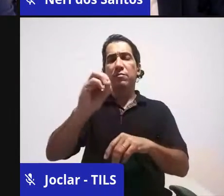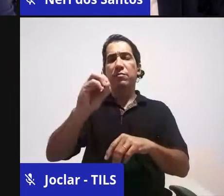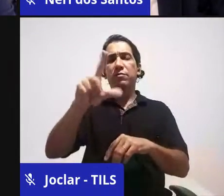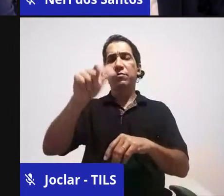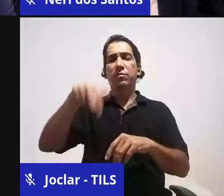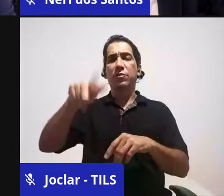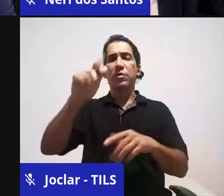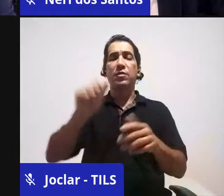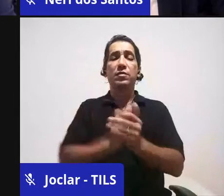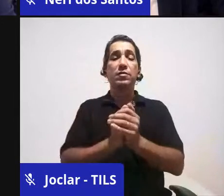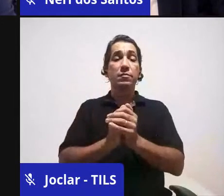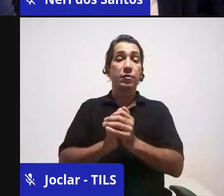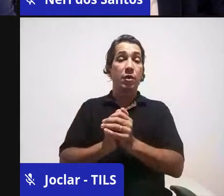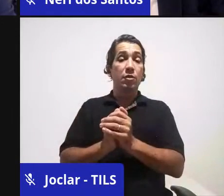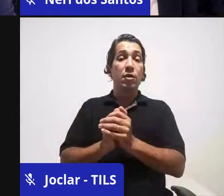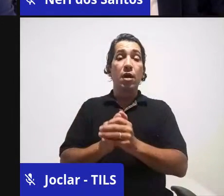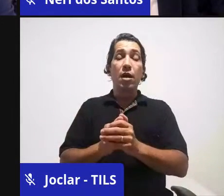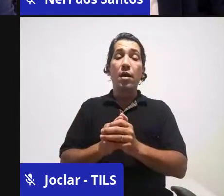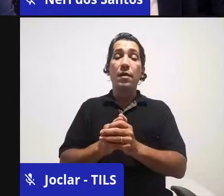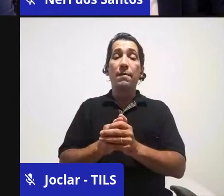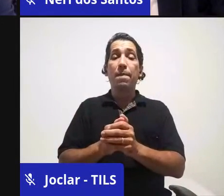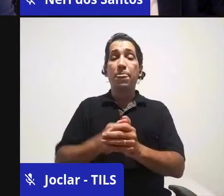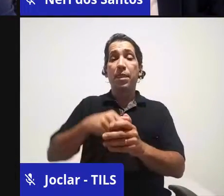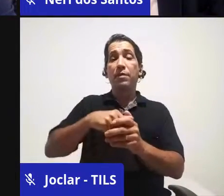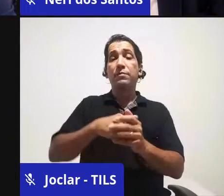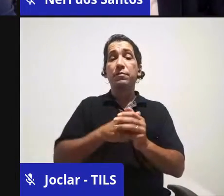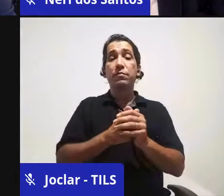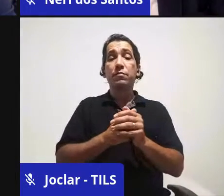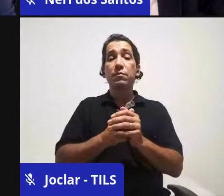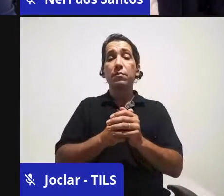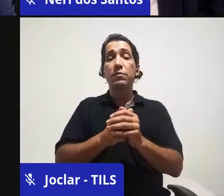campus de Aquidauana, Marcelo.